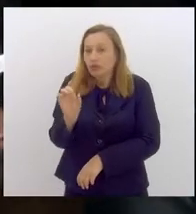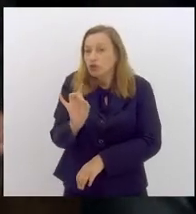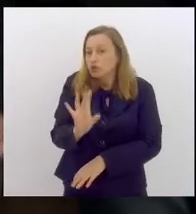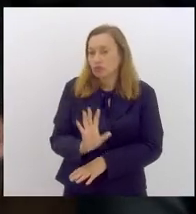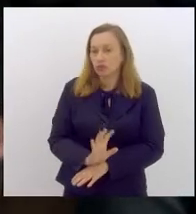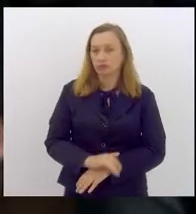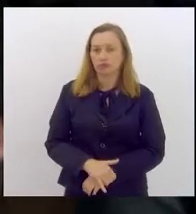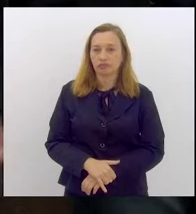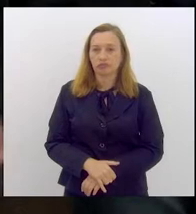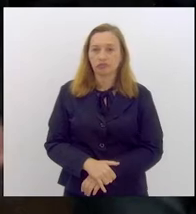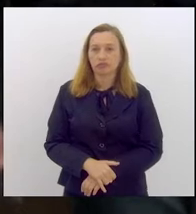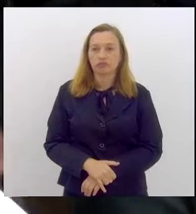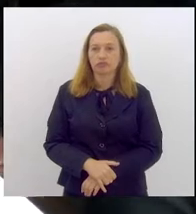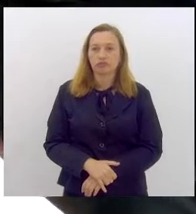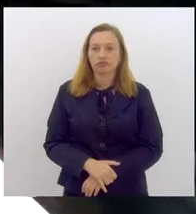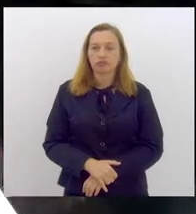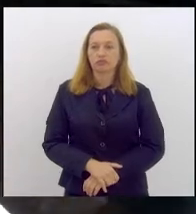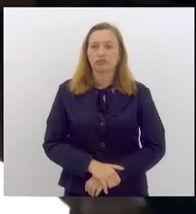Apenas isso.